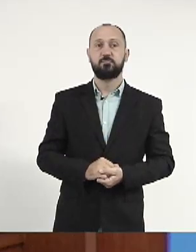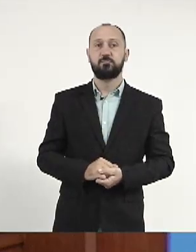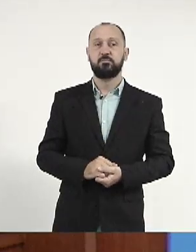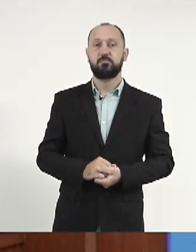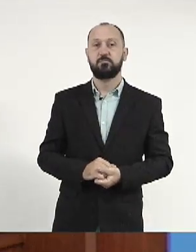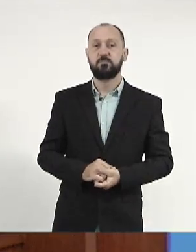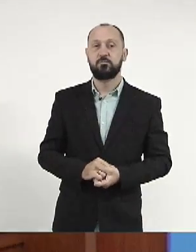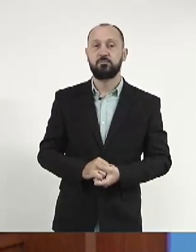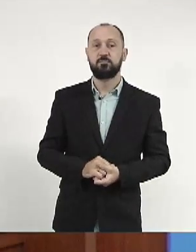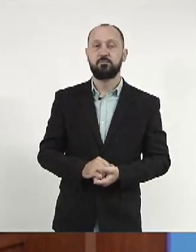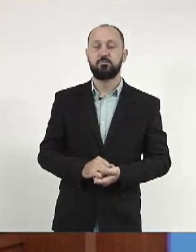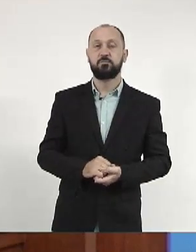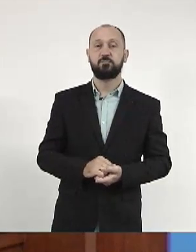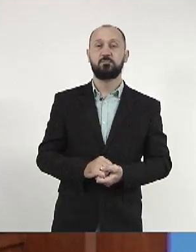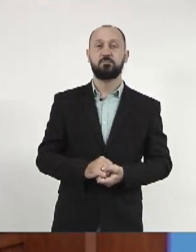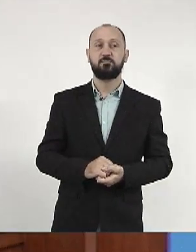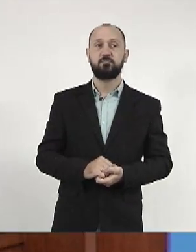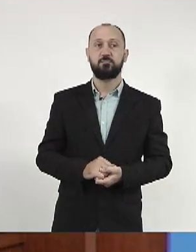E olha que o